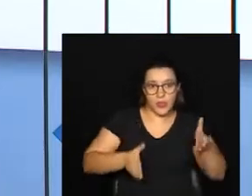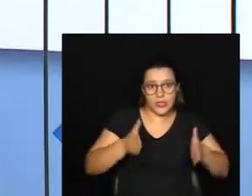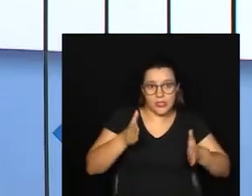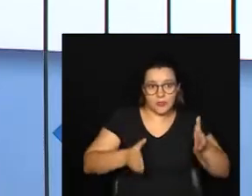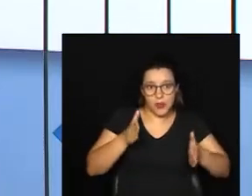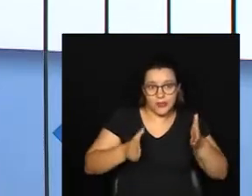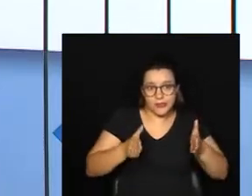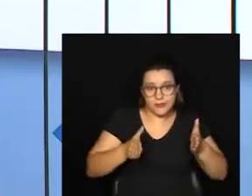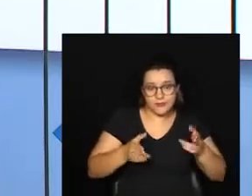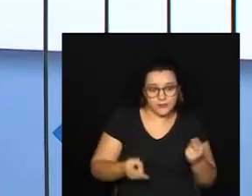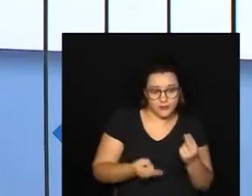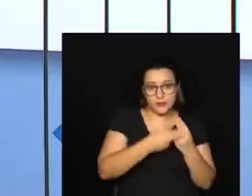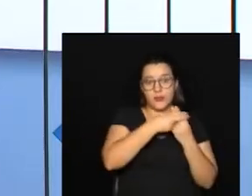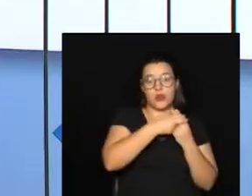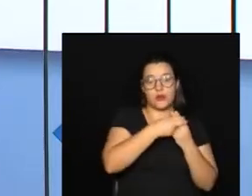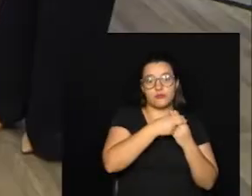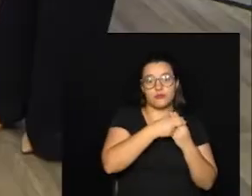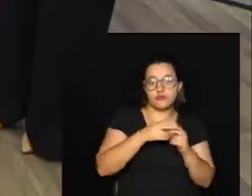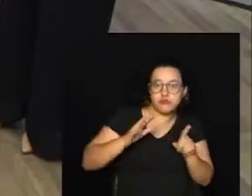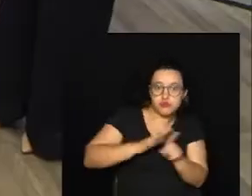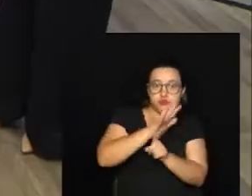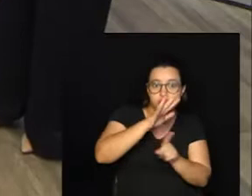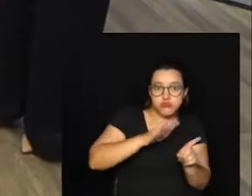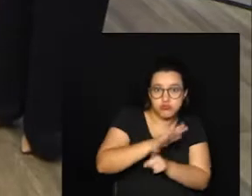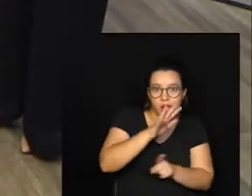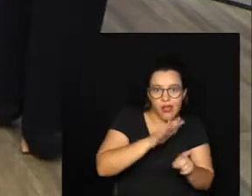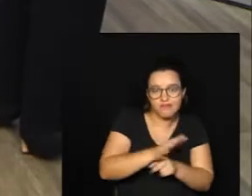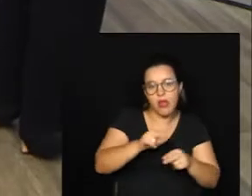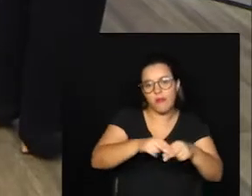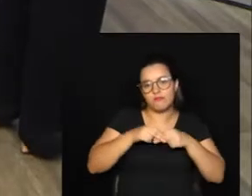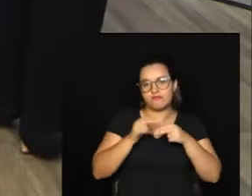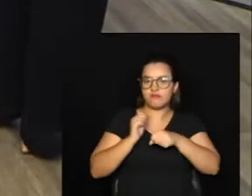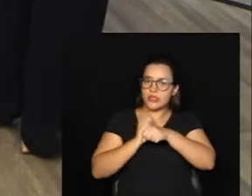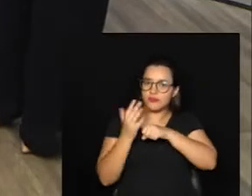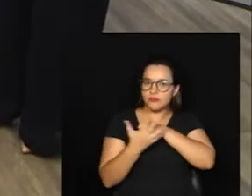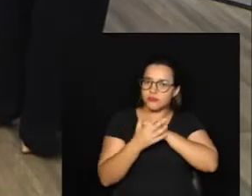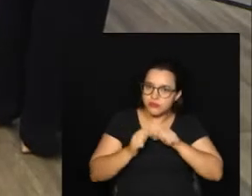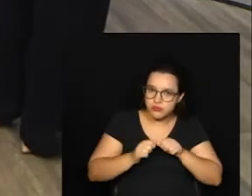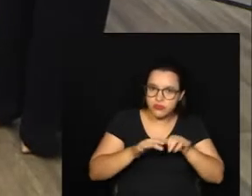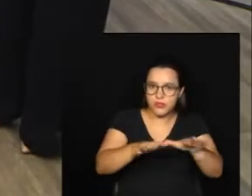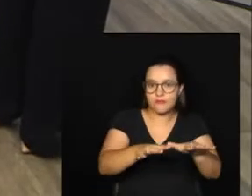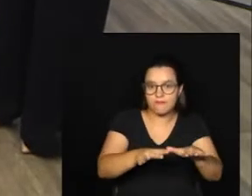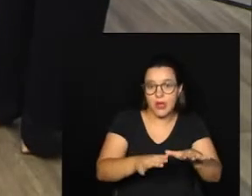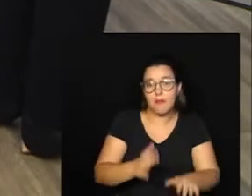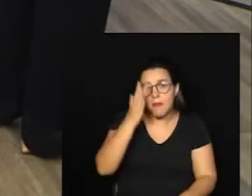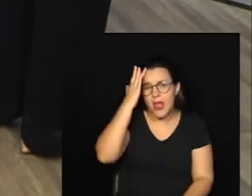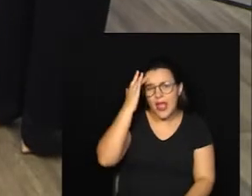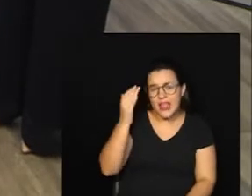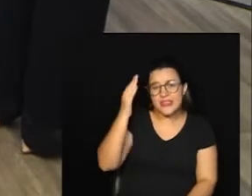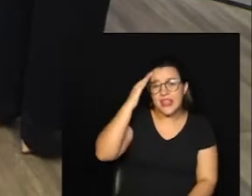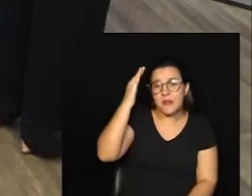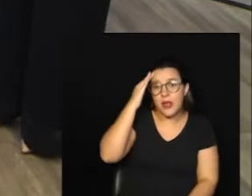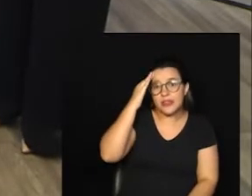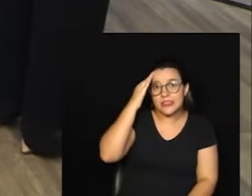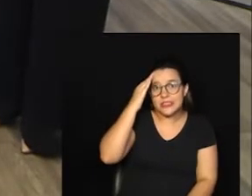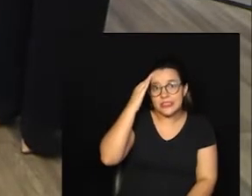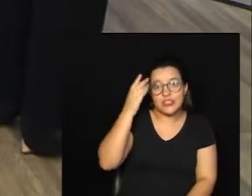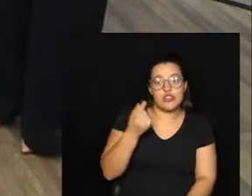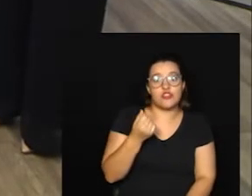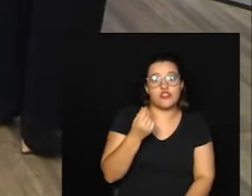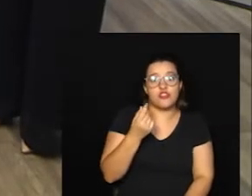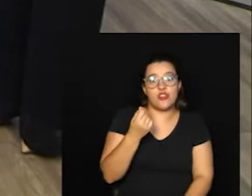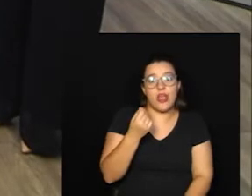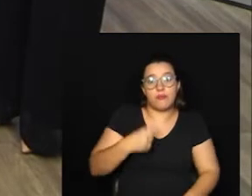SUS sendo bastante demandado por conta da Covid-19. Amanhã a gente vai saber qual foi o impacto